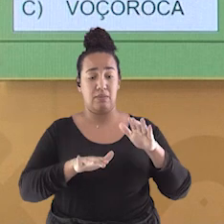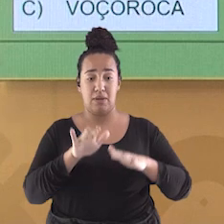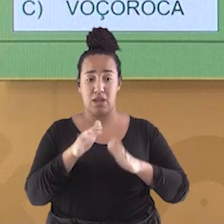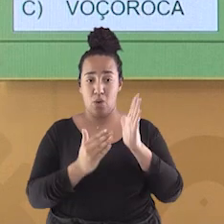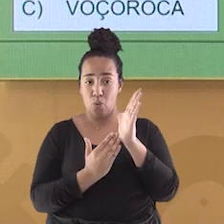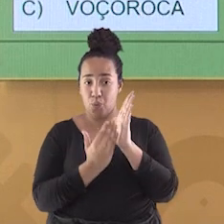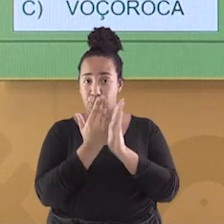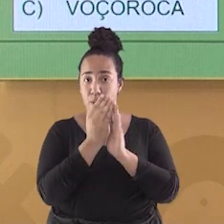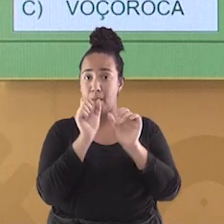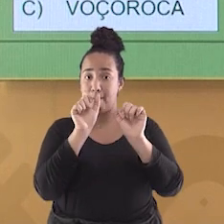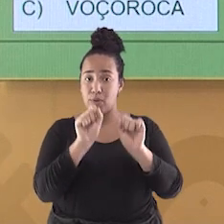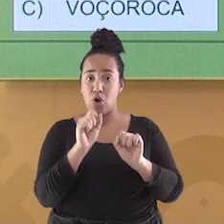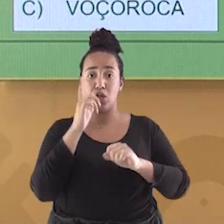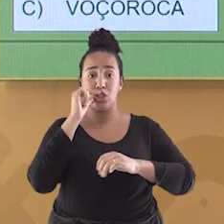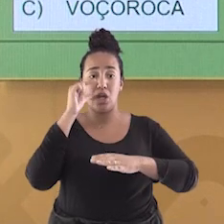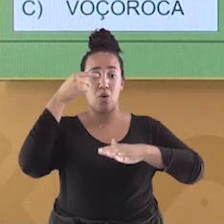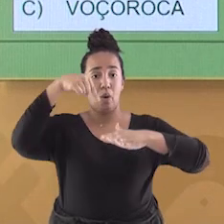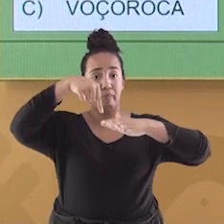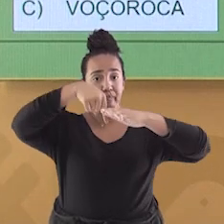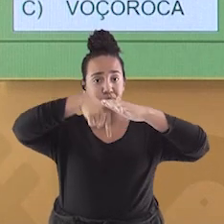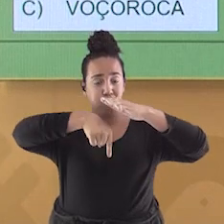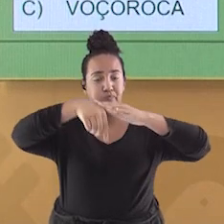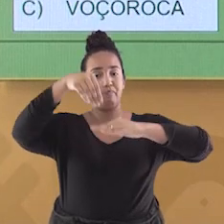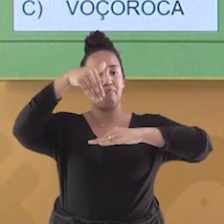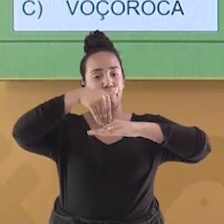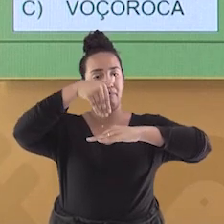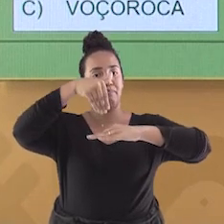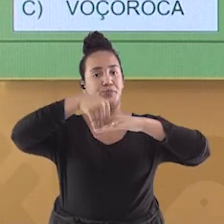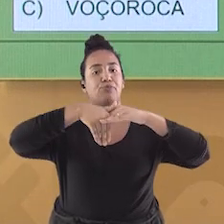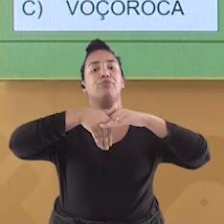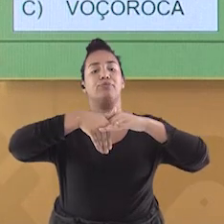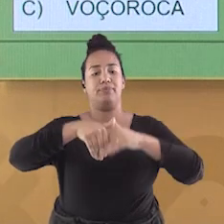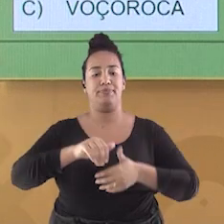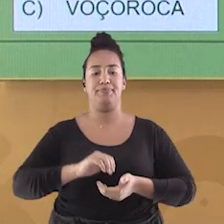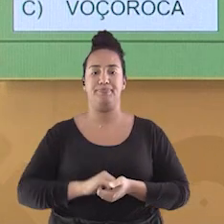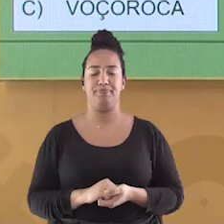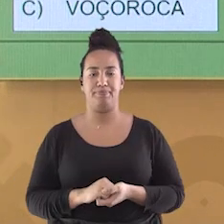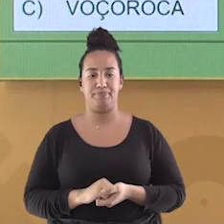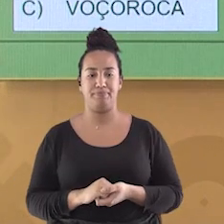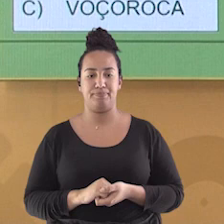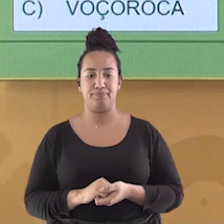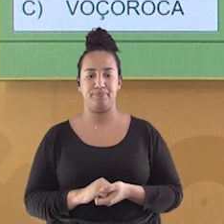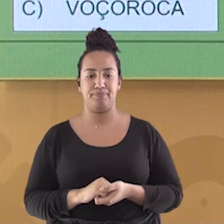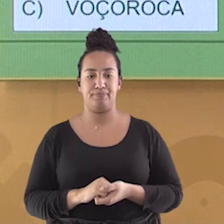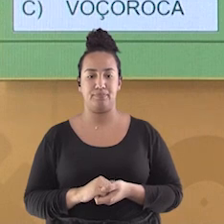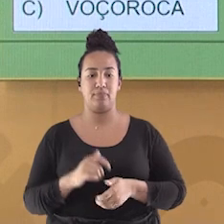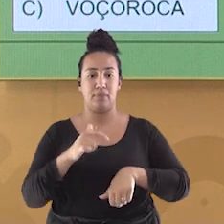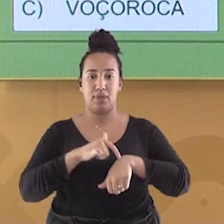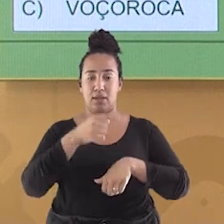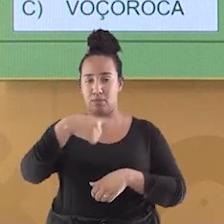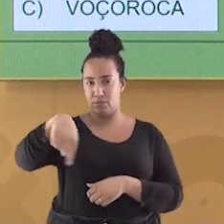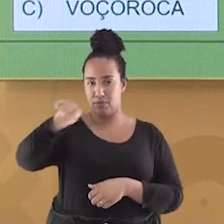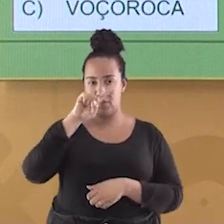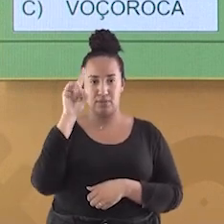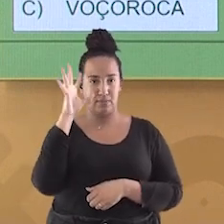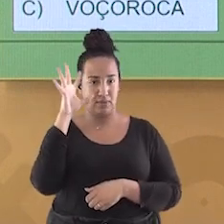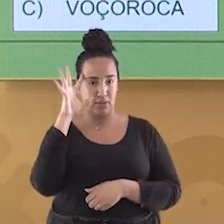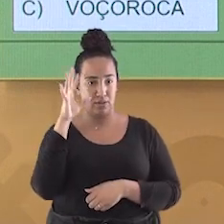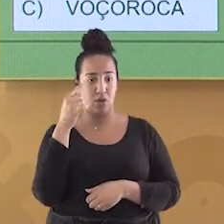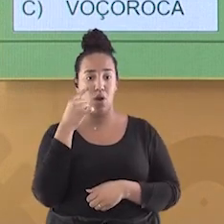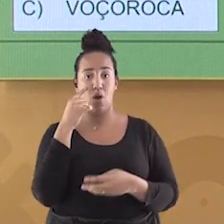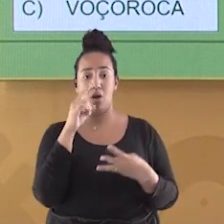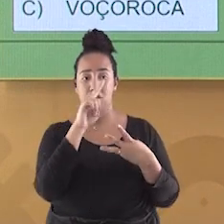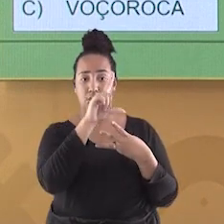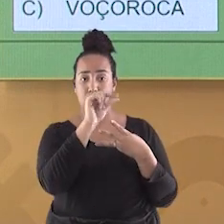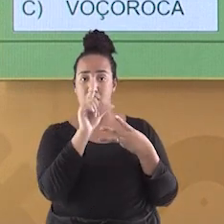intensidade atinge as águas subterrâneas ou os lençóis freáticos? Vou dar um tempo para vocês.